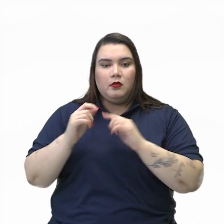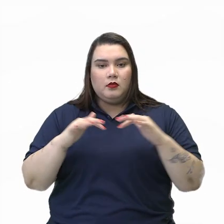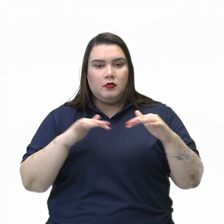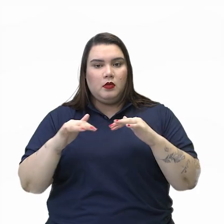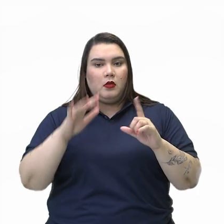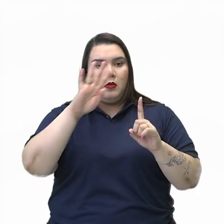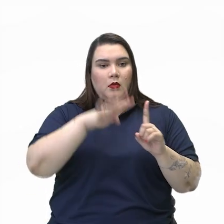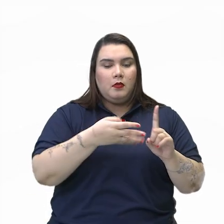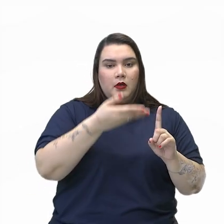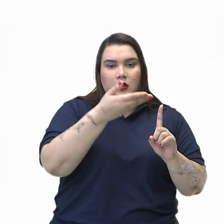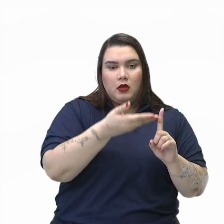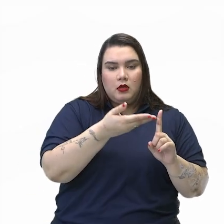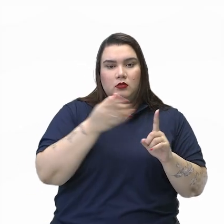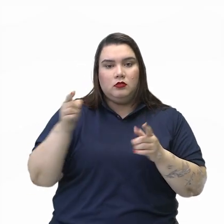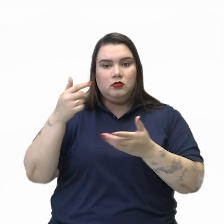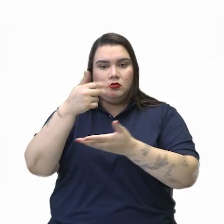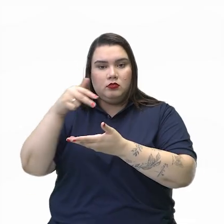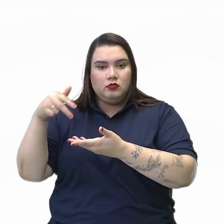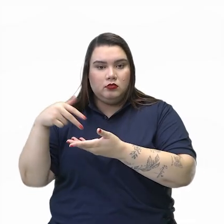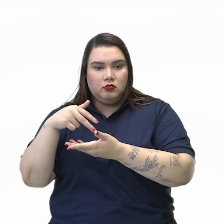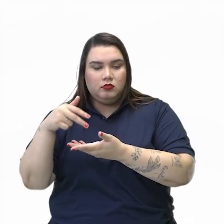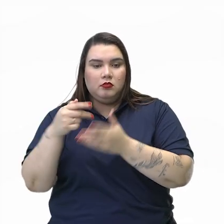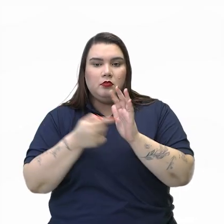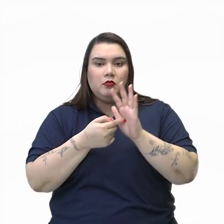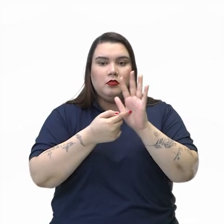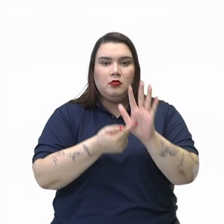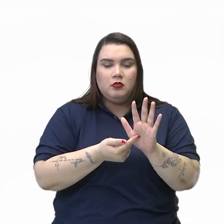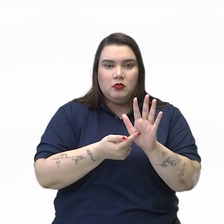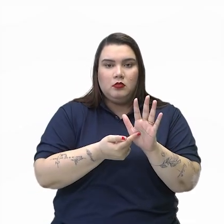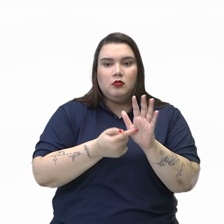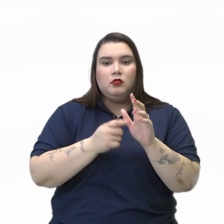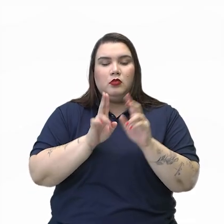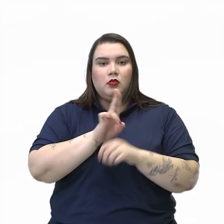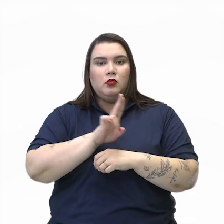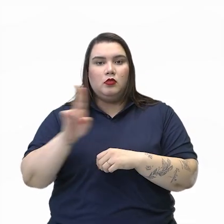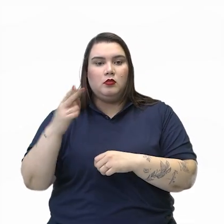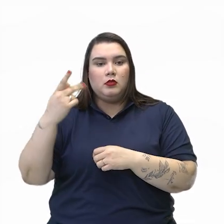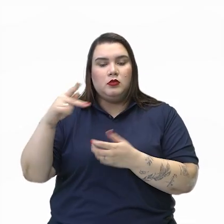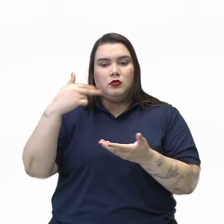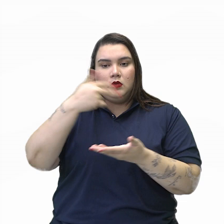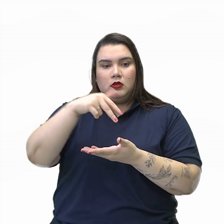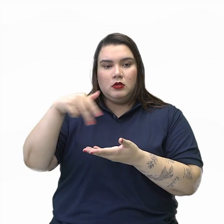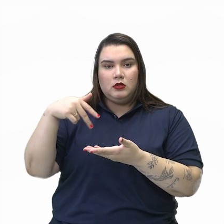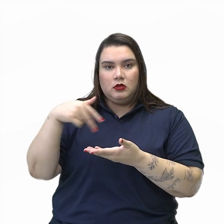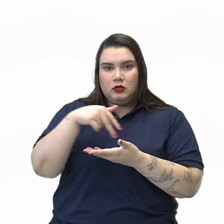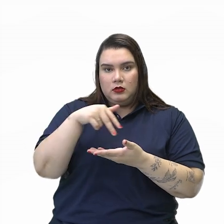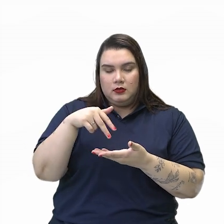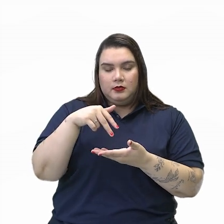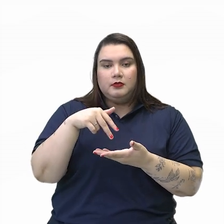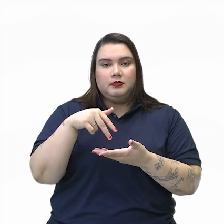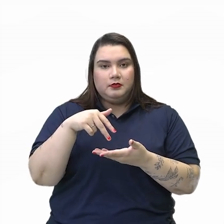uma homenagem que o bailarino Luan Christian trouxe para a gente como o nome de sua coreografia, uma valsa